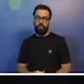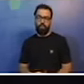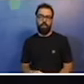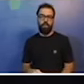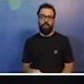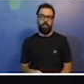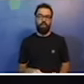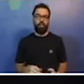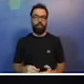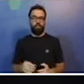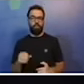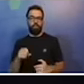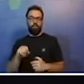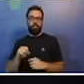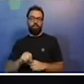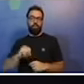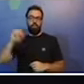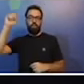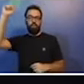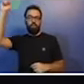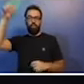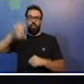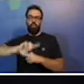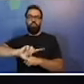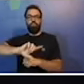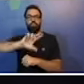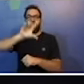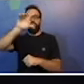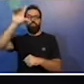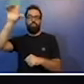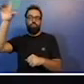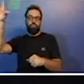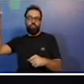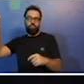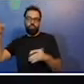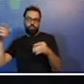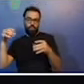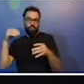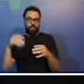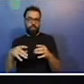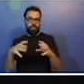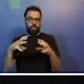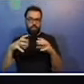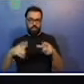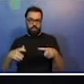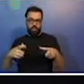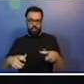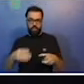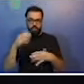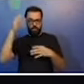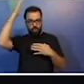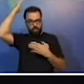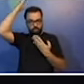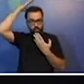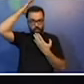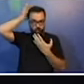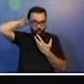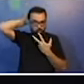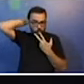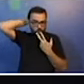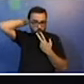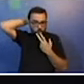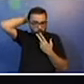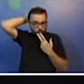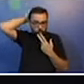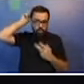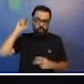Amanhecia na aldeia indígena. Verbo indicando fenômeno da natureza também, um amanhecer. Houve muitas